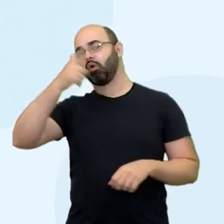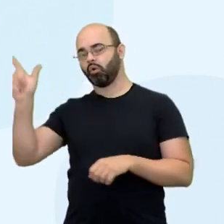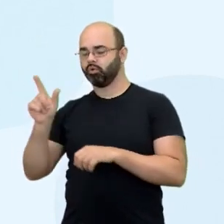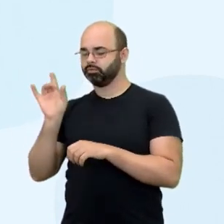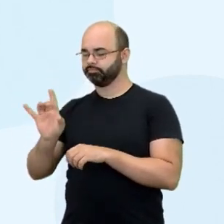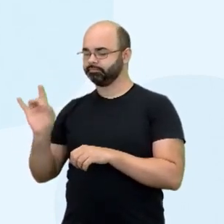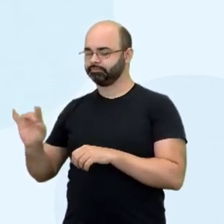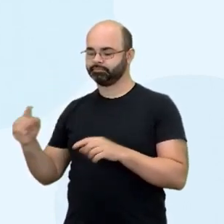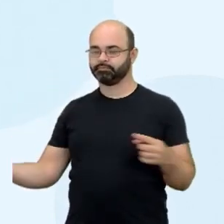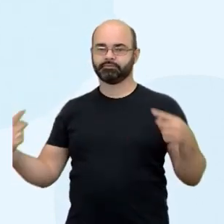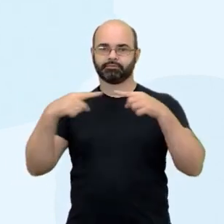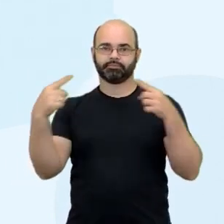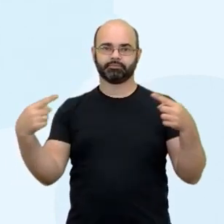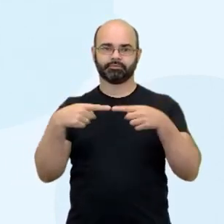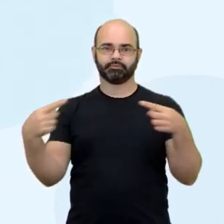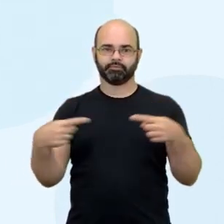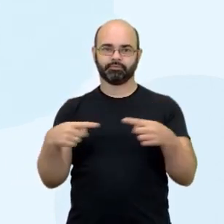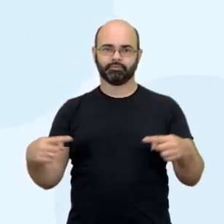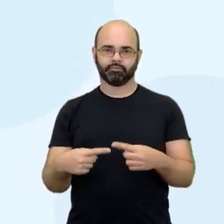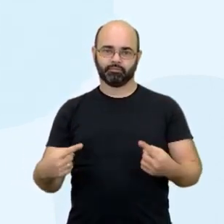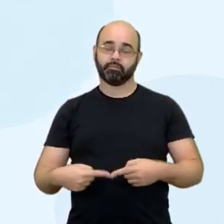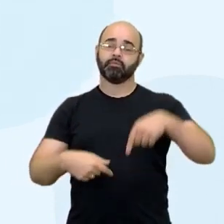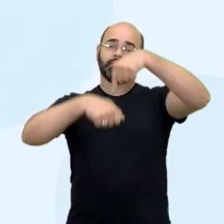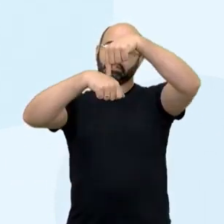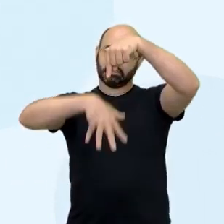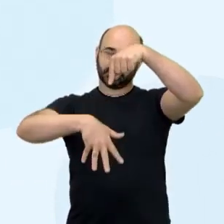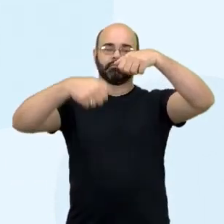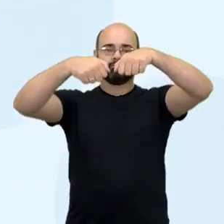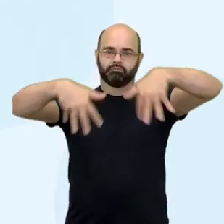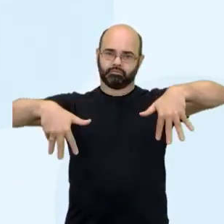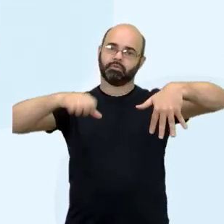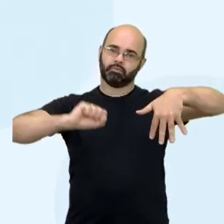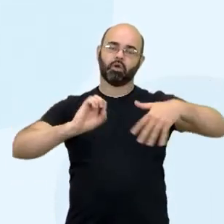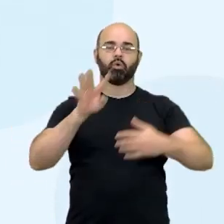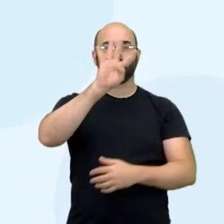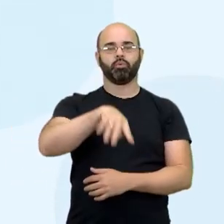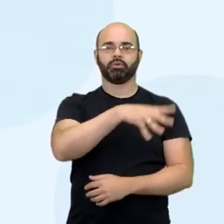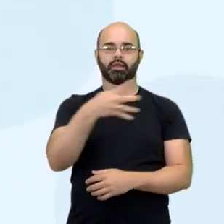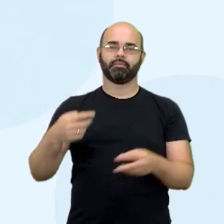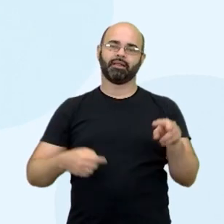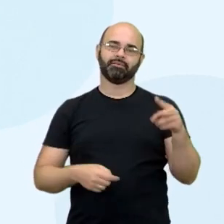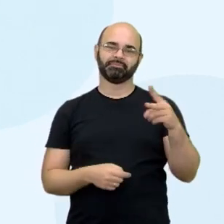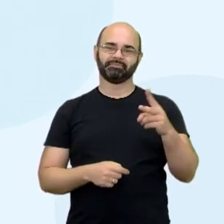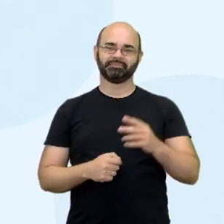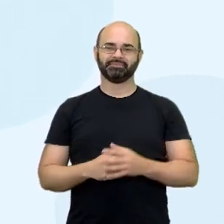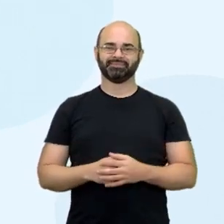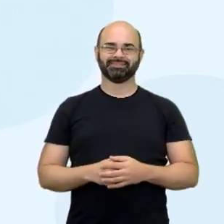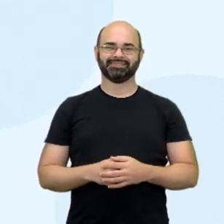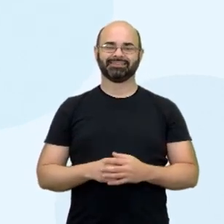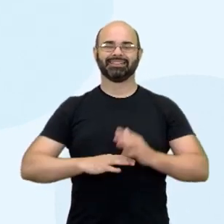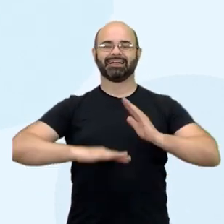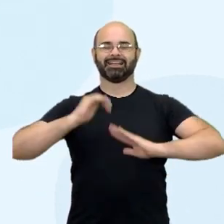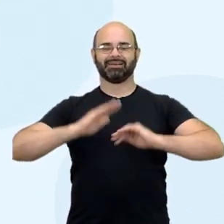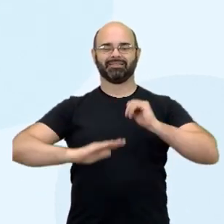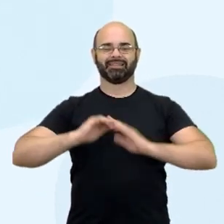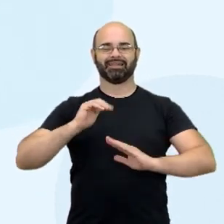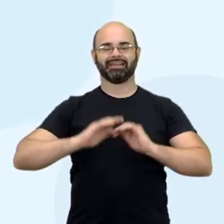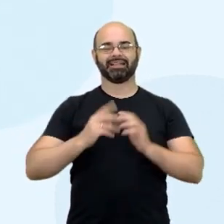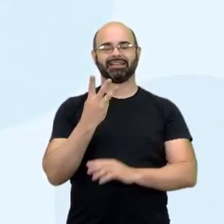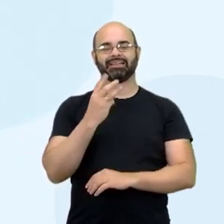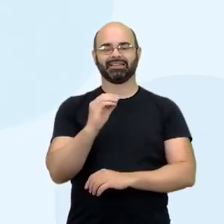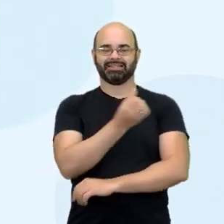coleção por meio de diagramas de árvore ou por tabelas. E a habilidade 30 do 6º ano, que é calcular